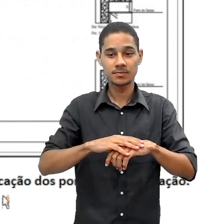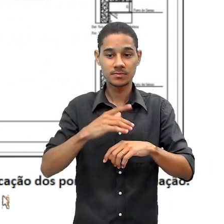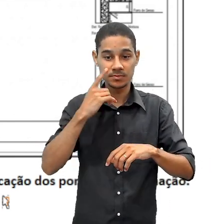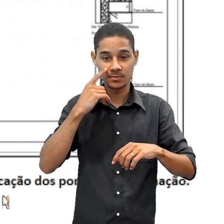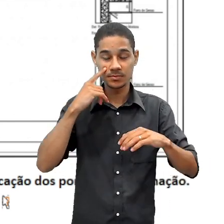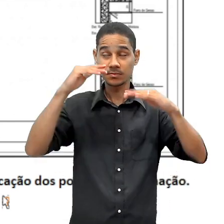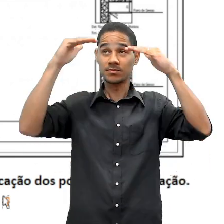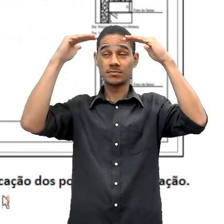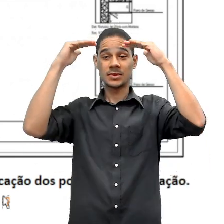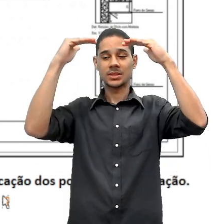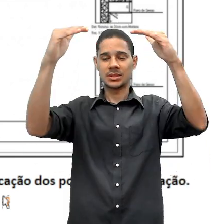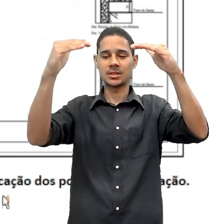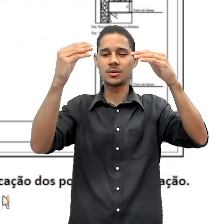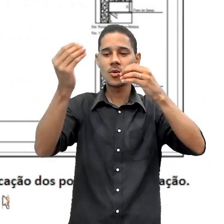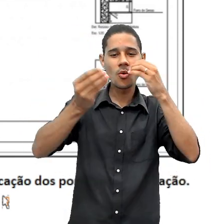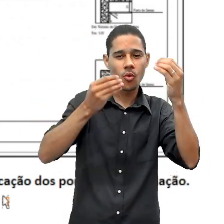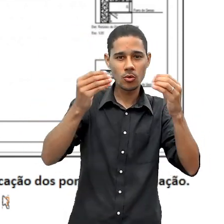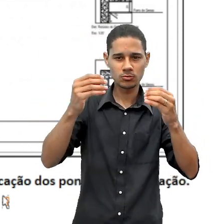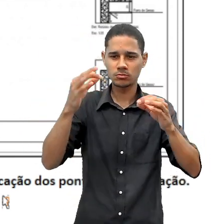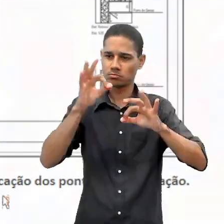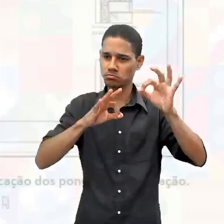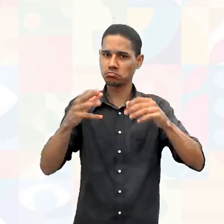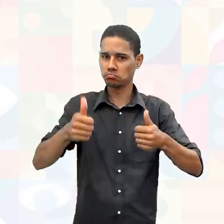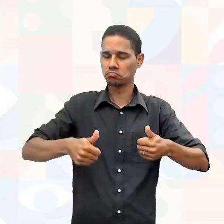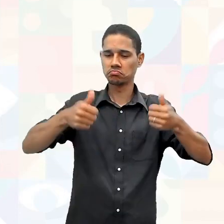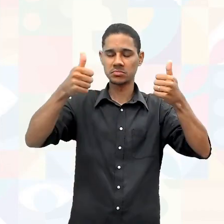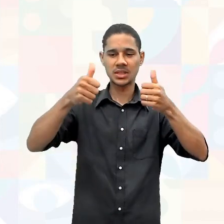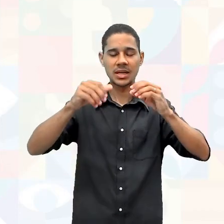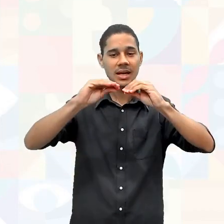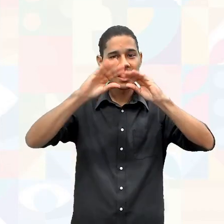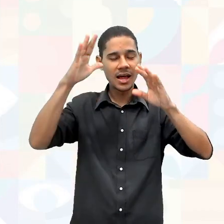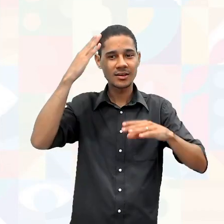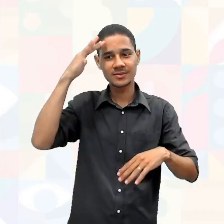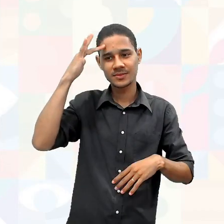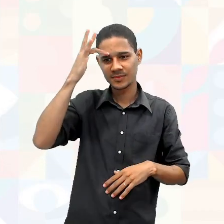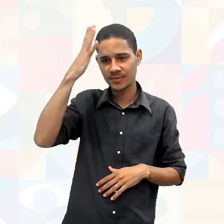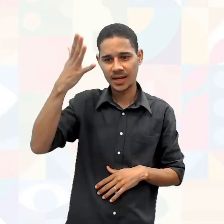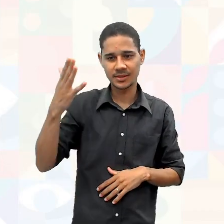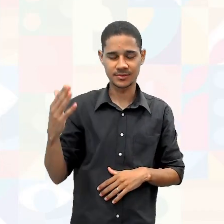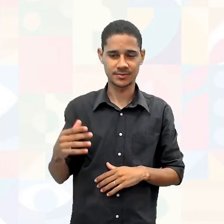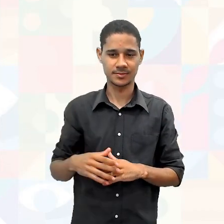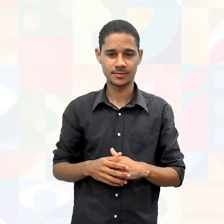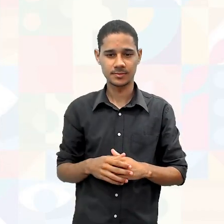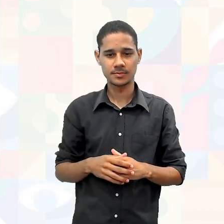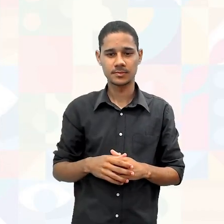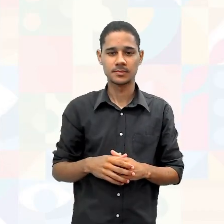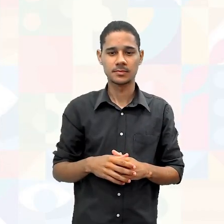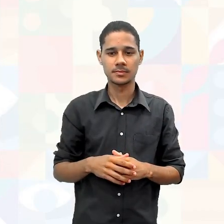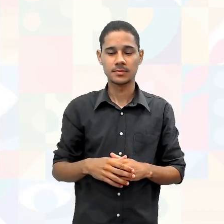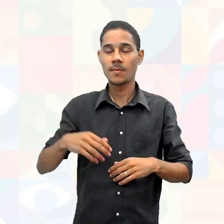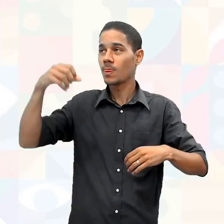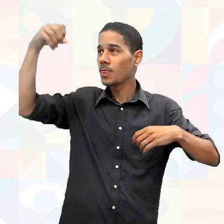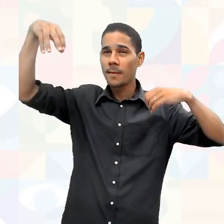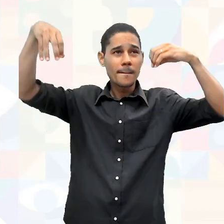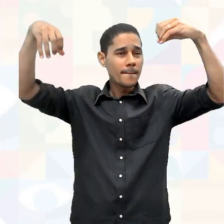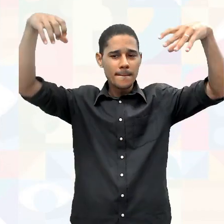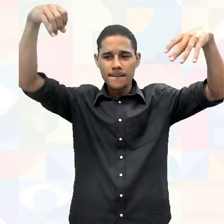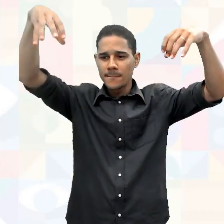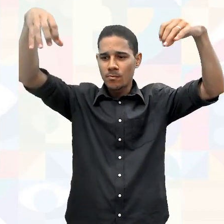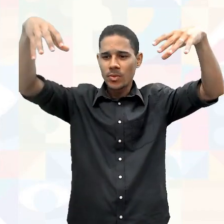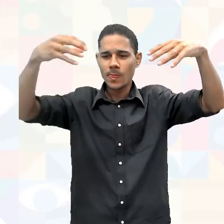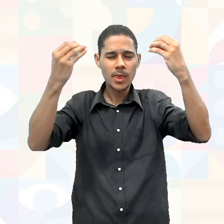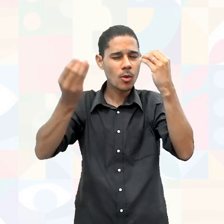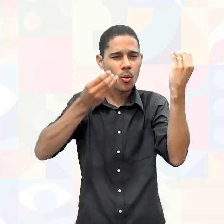mais elaborado e especificando com muita clareza, né, como é que você vai colocar a iluminação